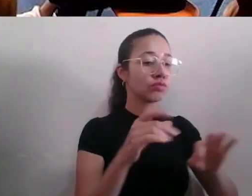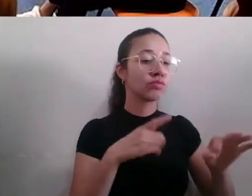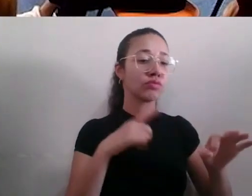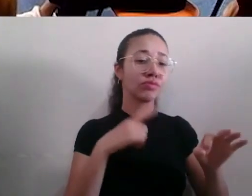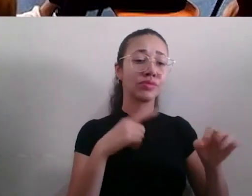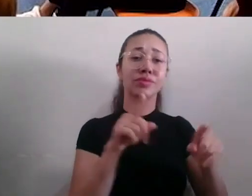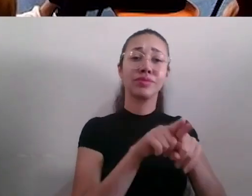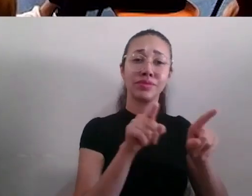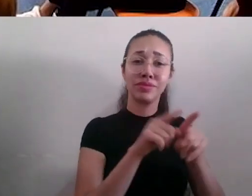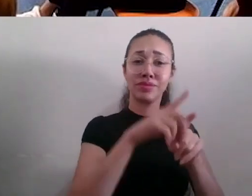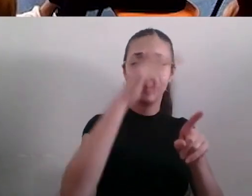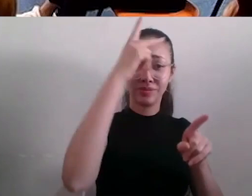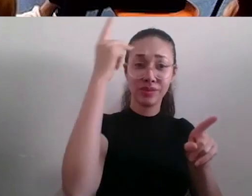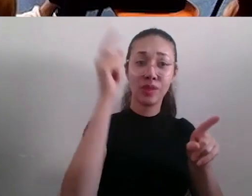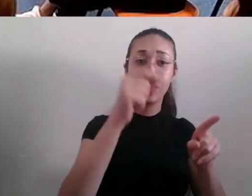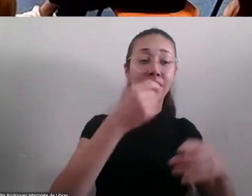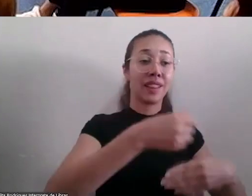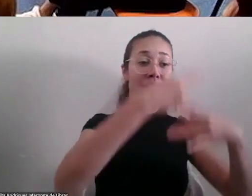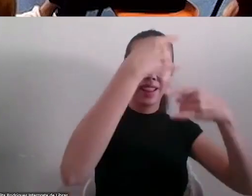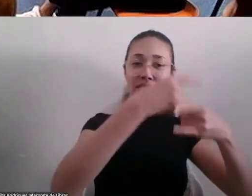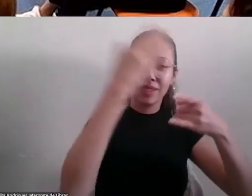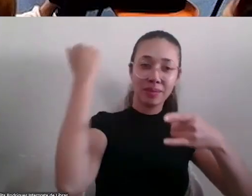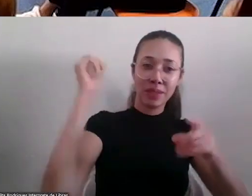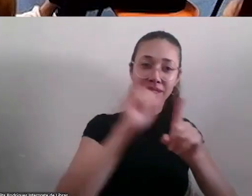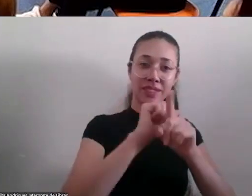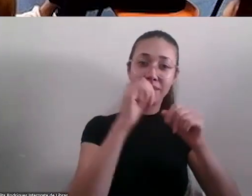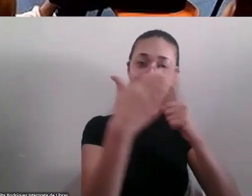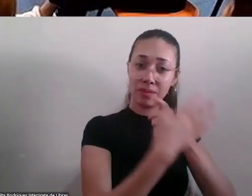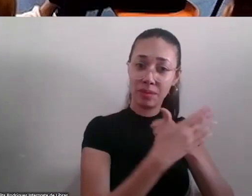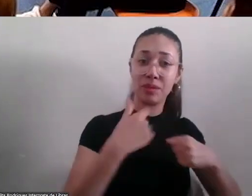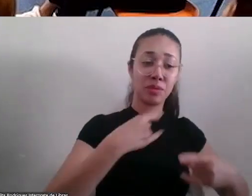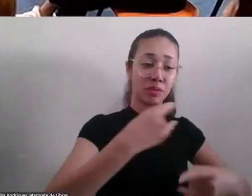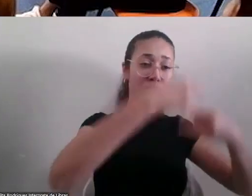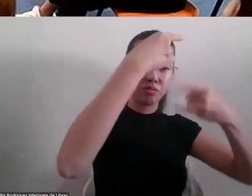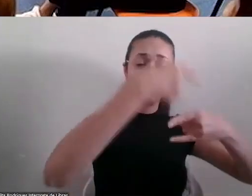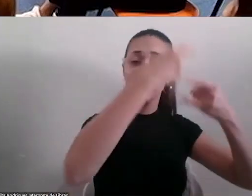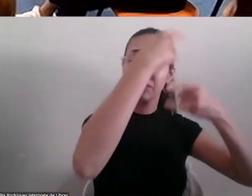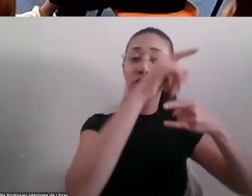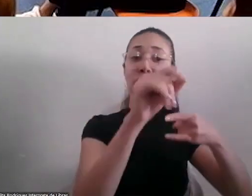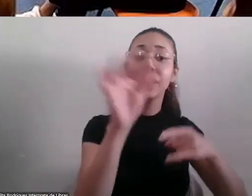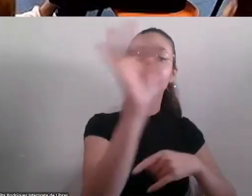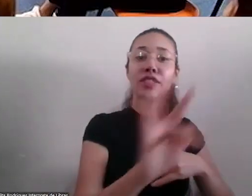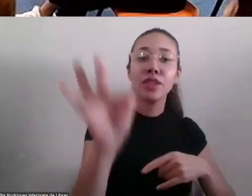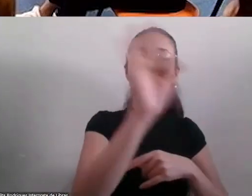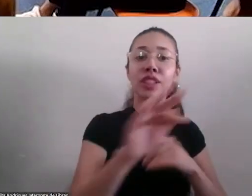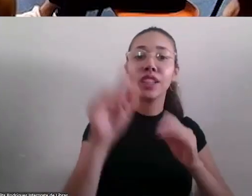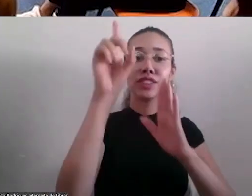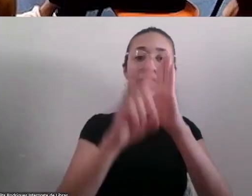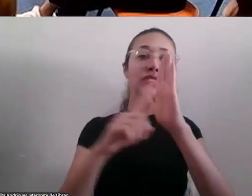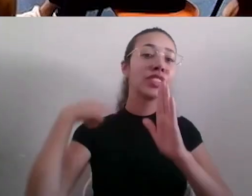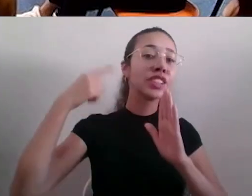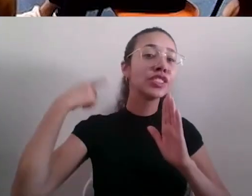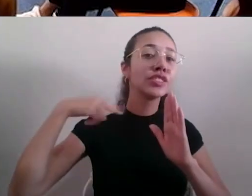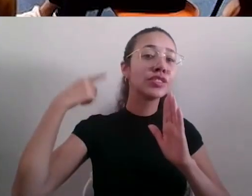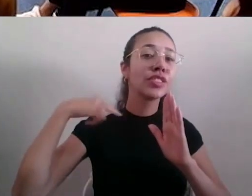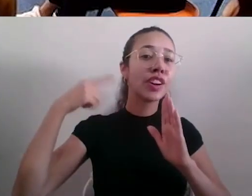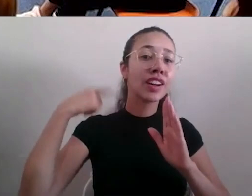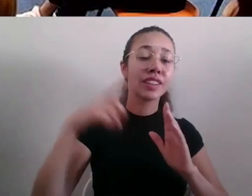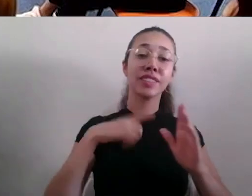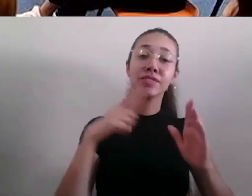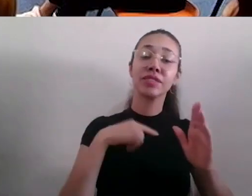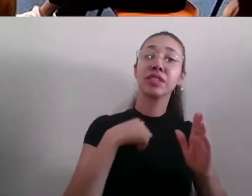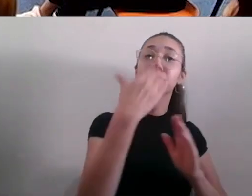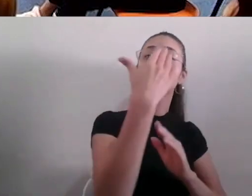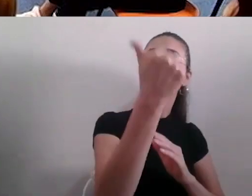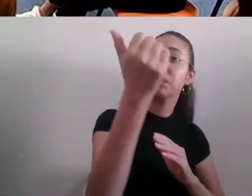da quantidade de lives durante a pandemia que eu fiz em faculdade de direito do Brasil inteiro. Assim, muita, muita coisa. É,